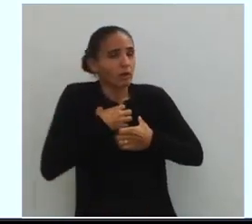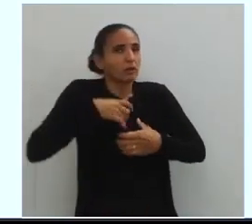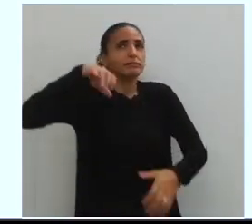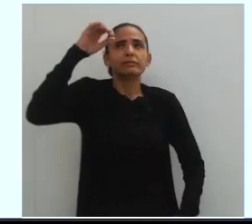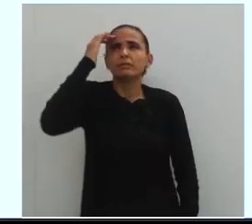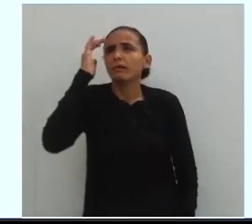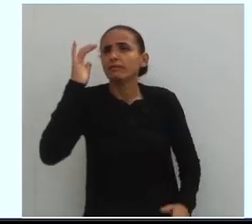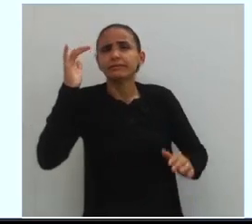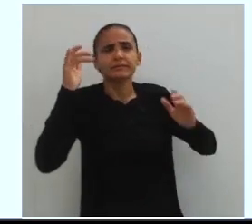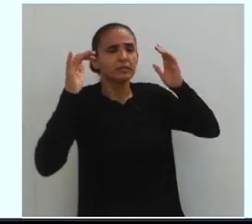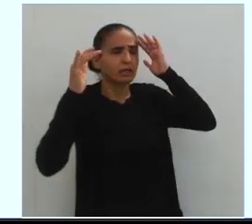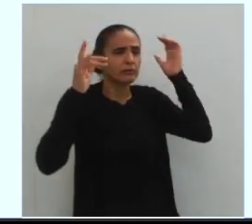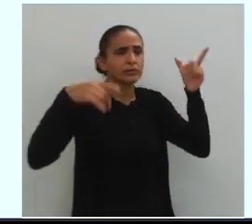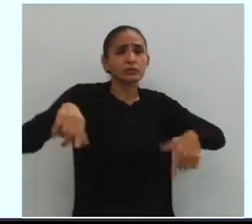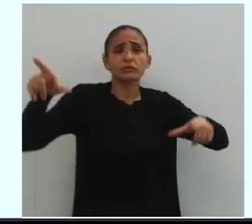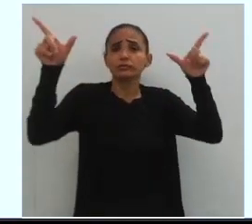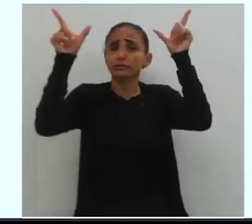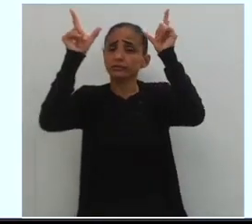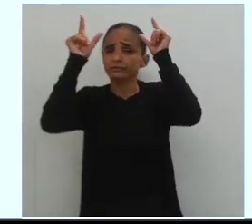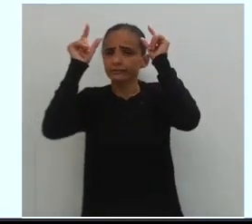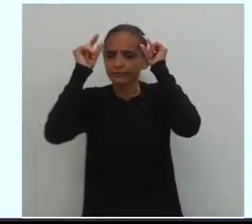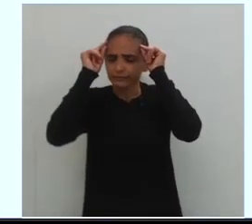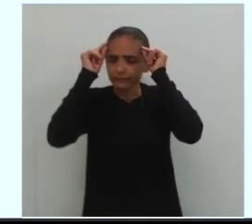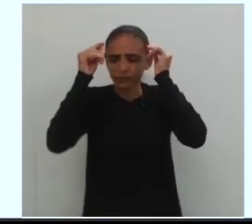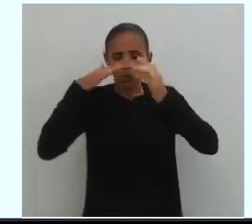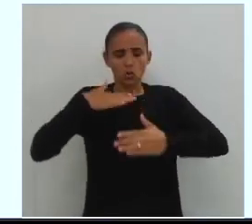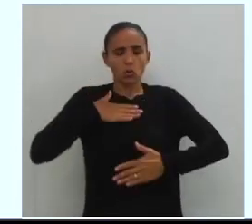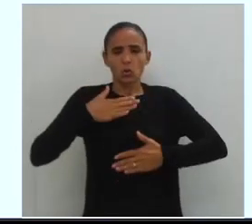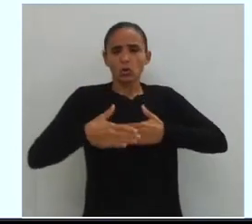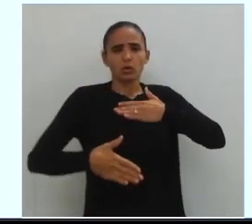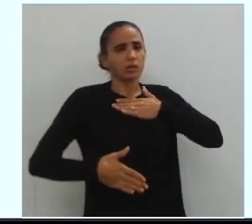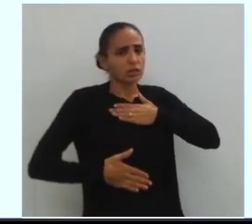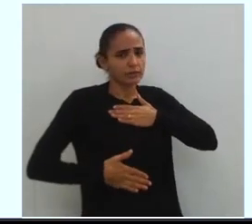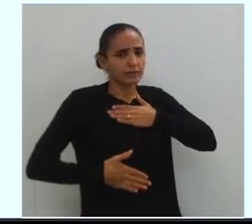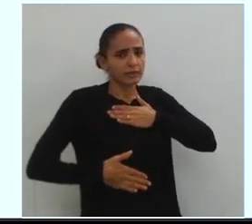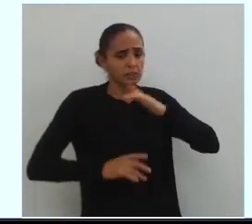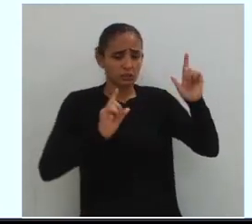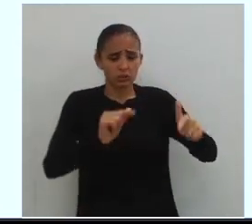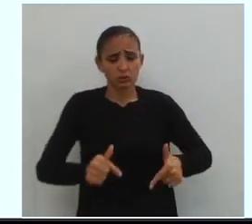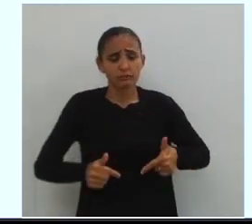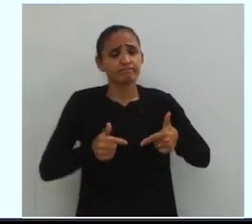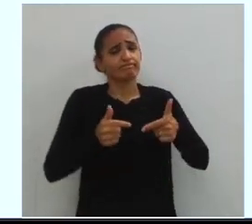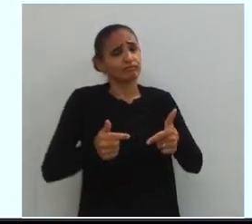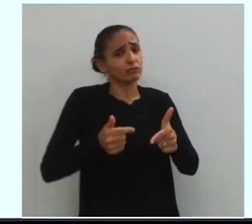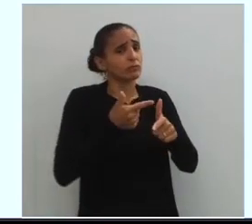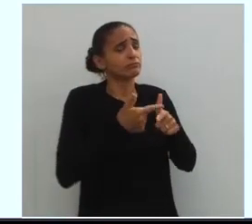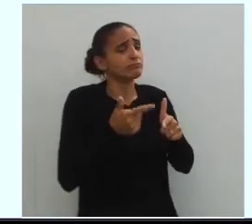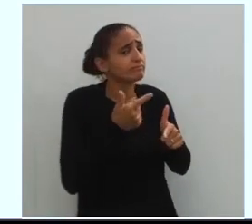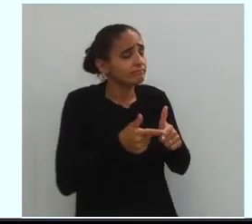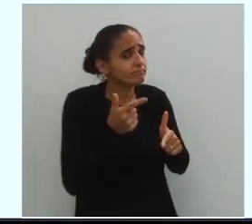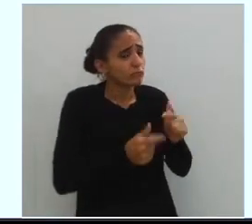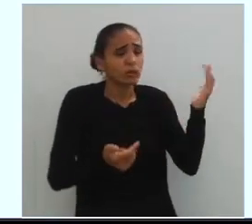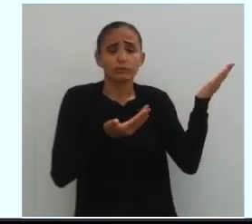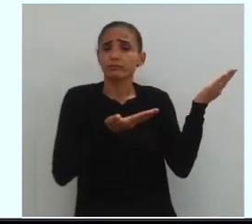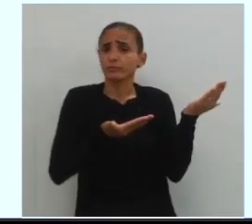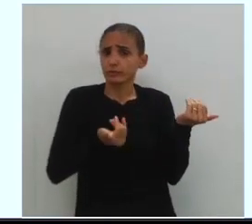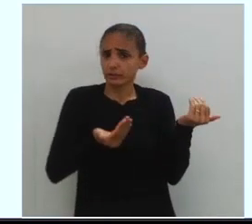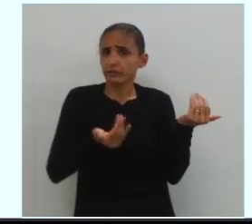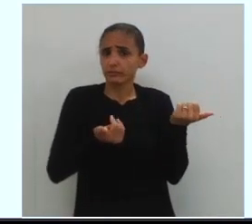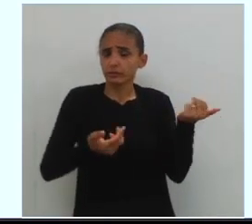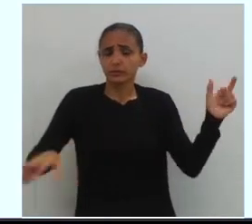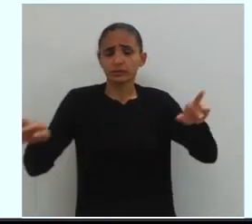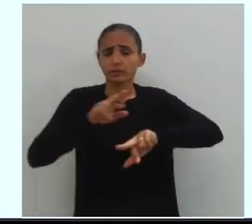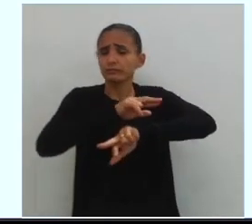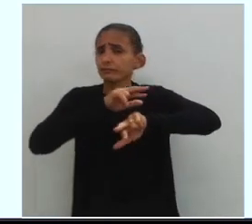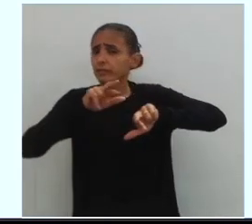vão propor ali um certo alívio, né, de problemas que são enfrentados pelos jovens, que podem ter aí